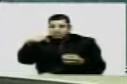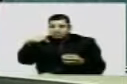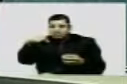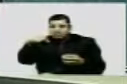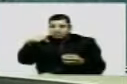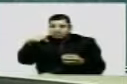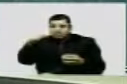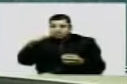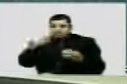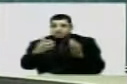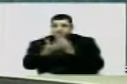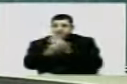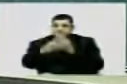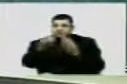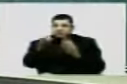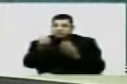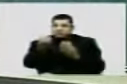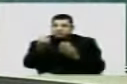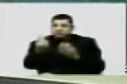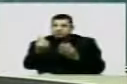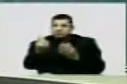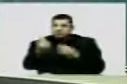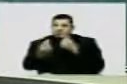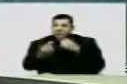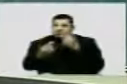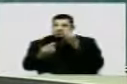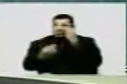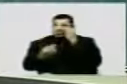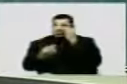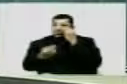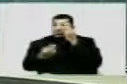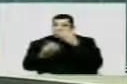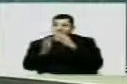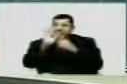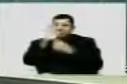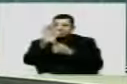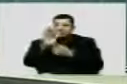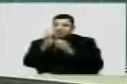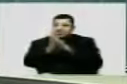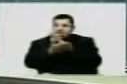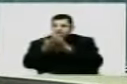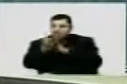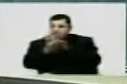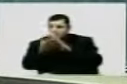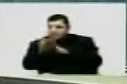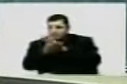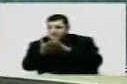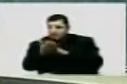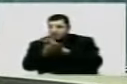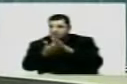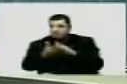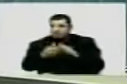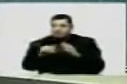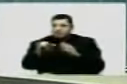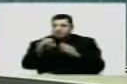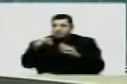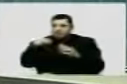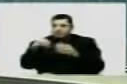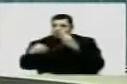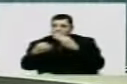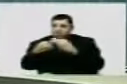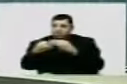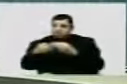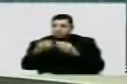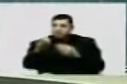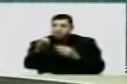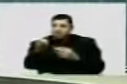437 mil dividido por 61, nós vamos ver que isso vai significar nada para a arrecadação dos municípios. E